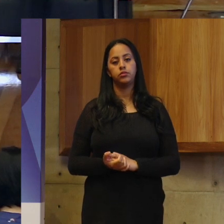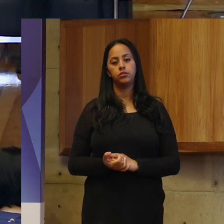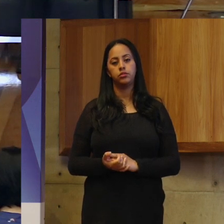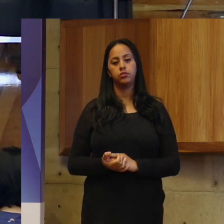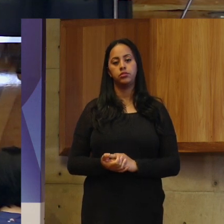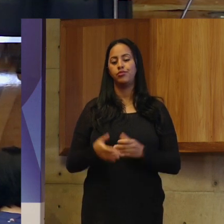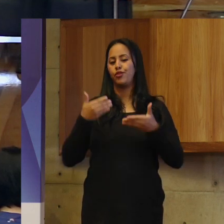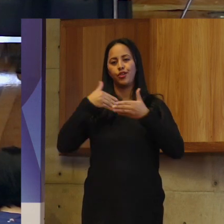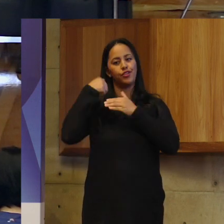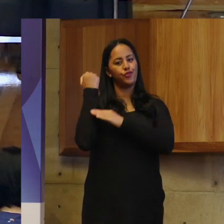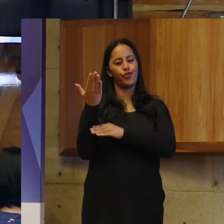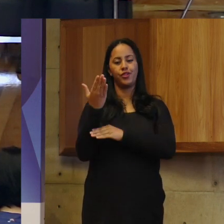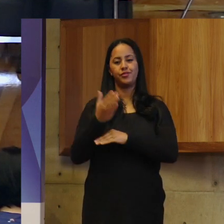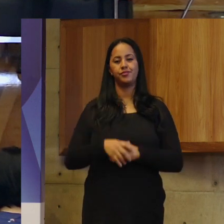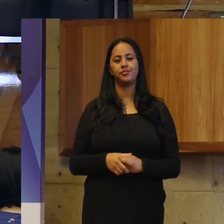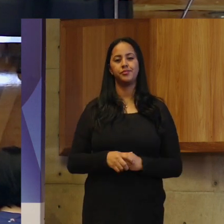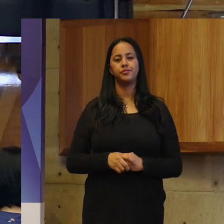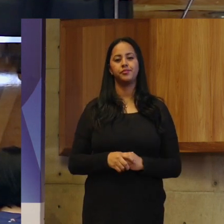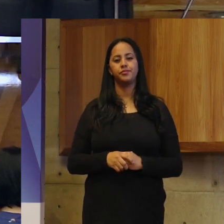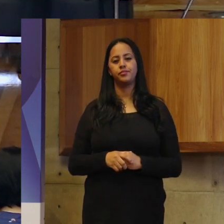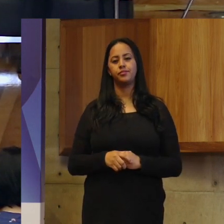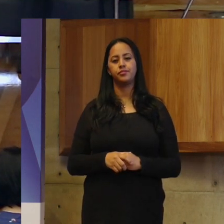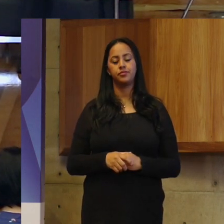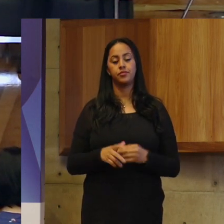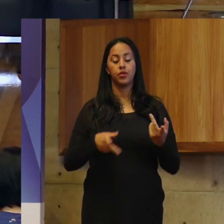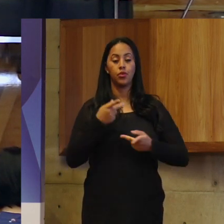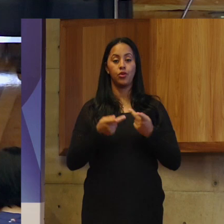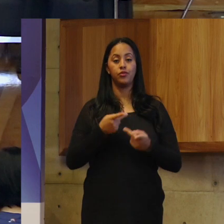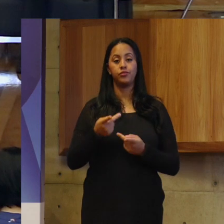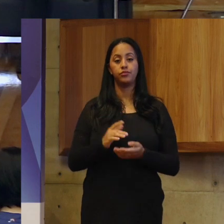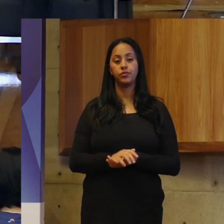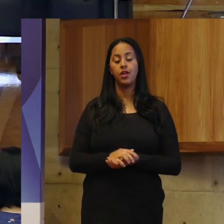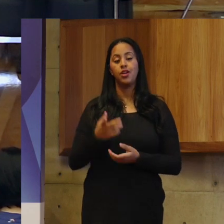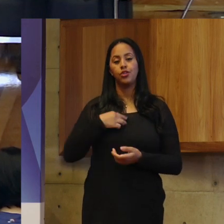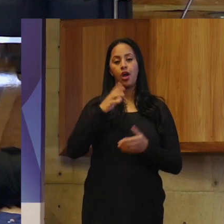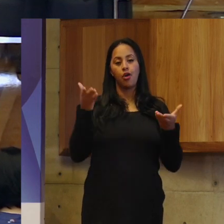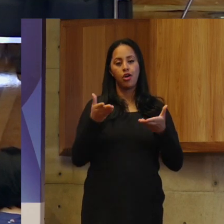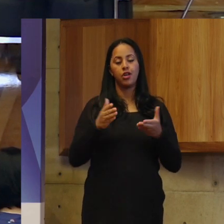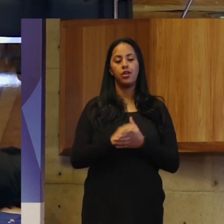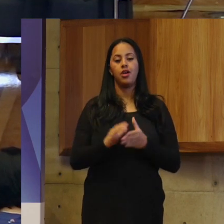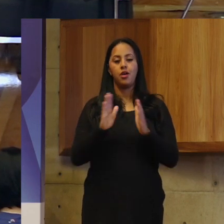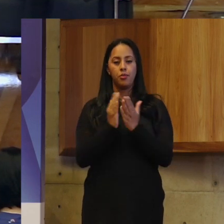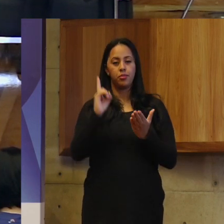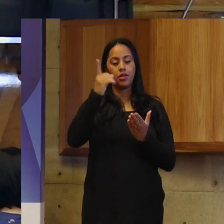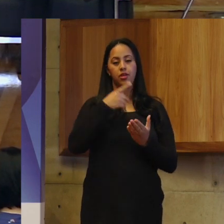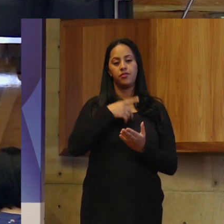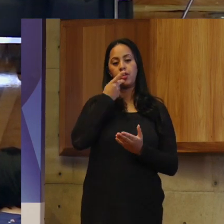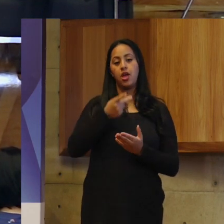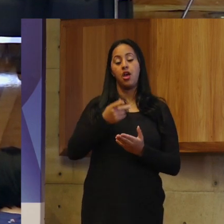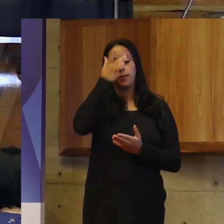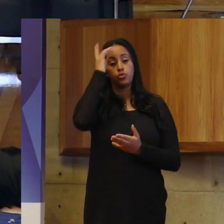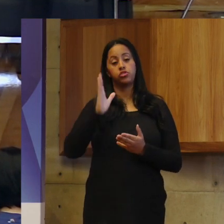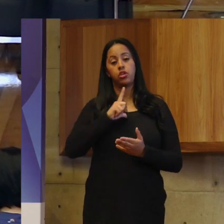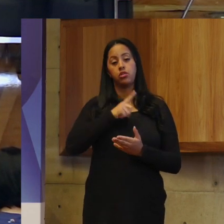vai ficar de fora. Como diz eu estou me lembrando de uma citação do Evangelho: aquele que já tem alguma coisa vai ser dado alguma